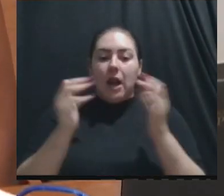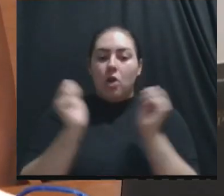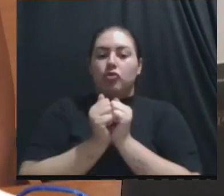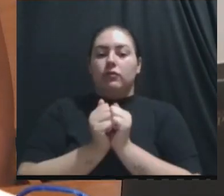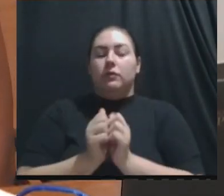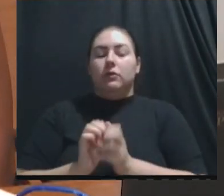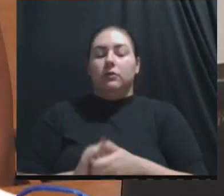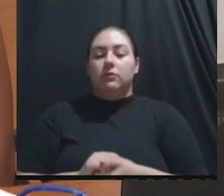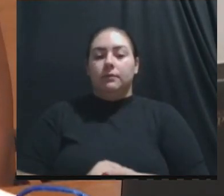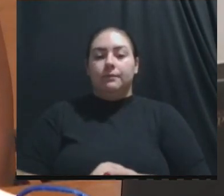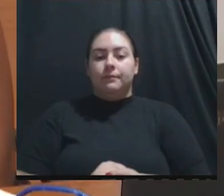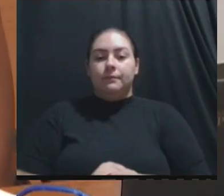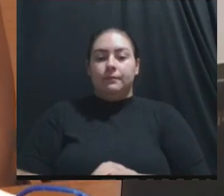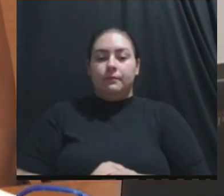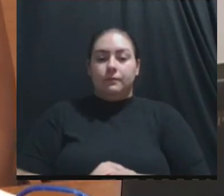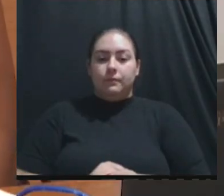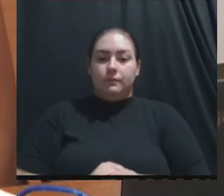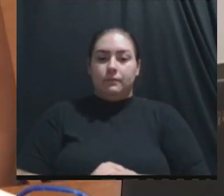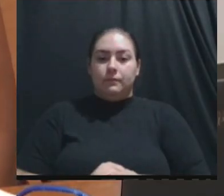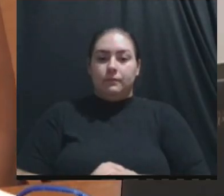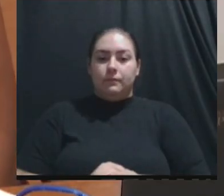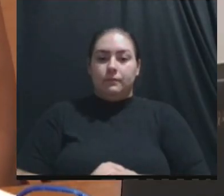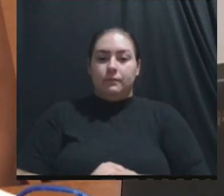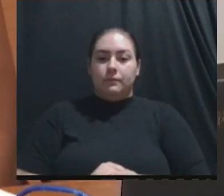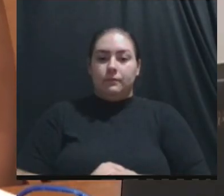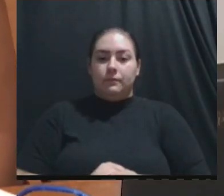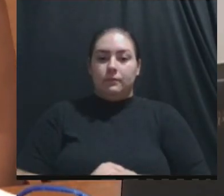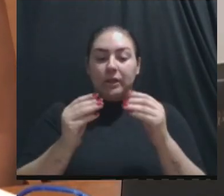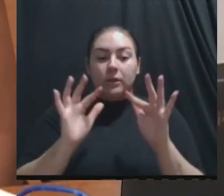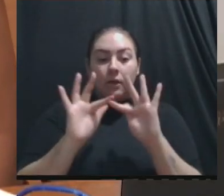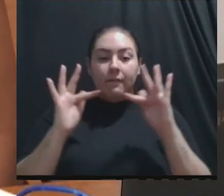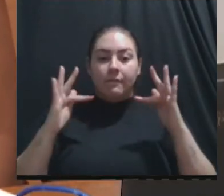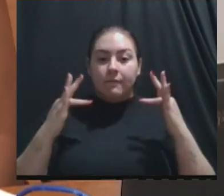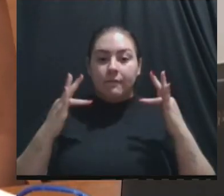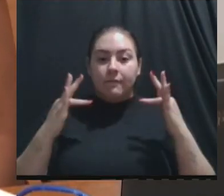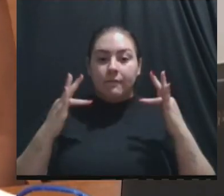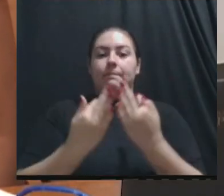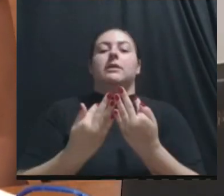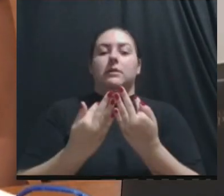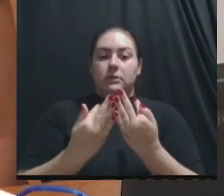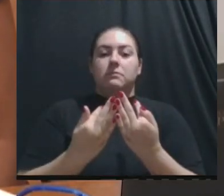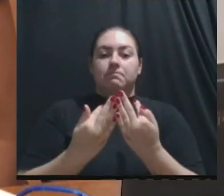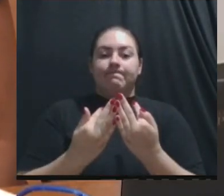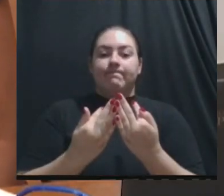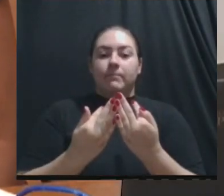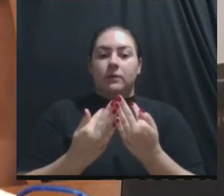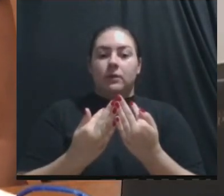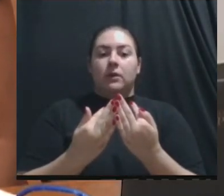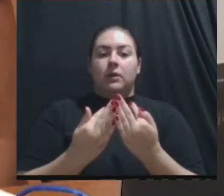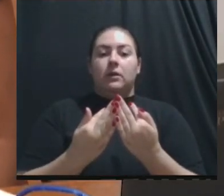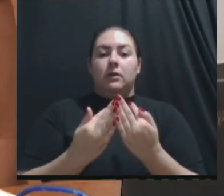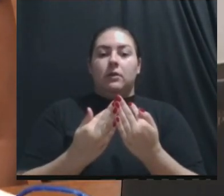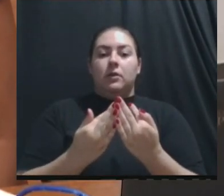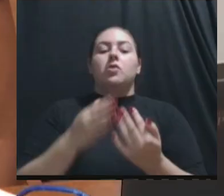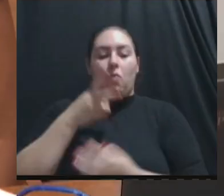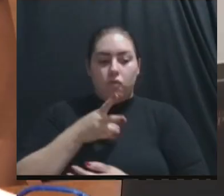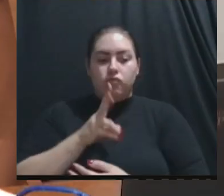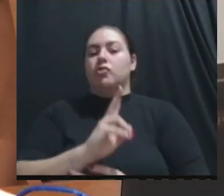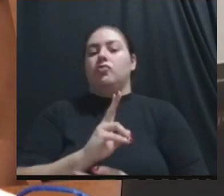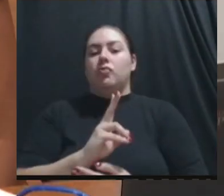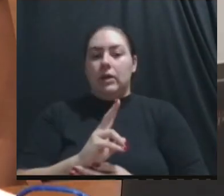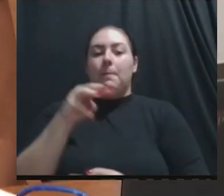É por tantas famílias que resistem ainda dentro do Marielle.